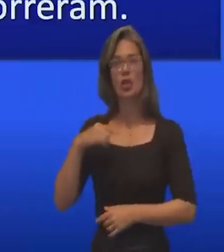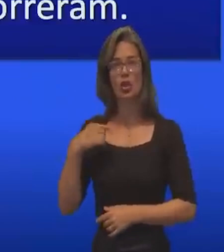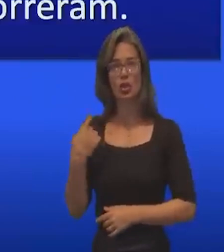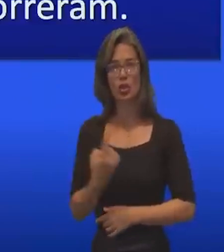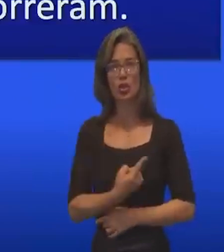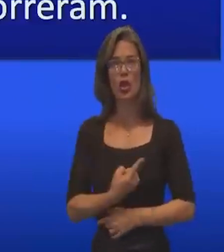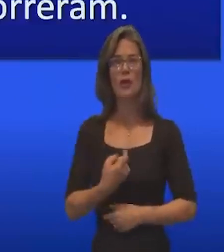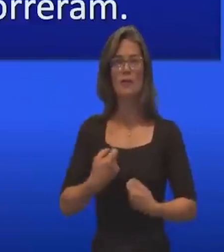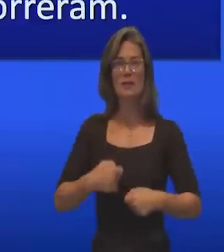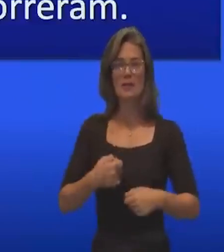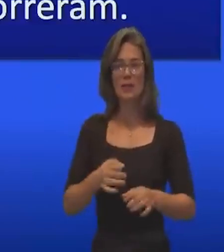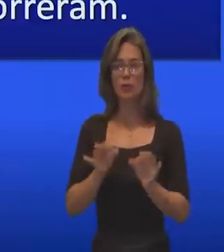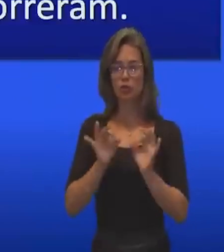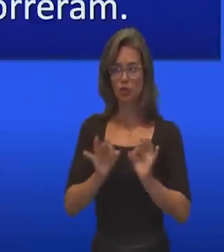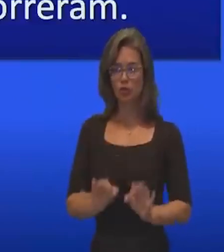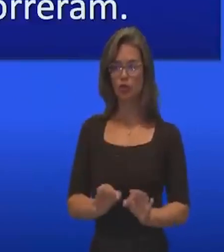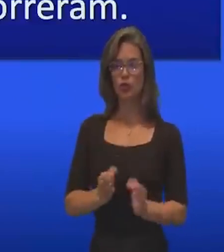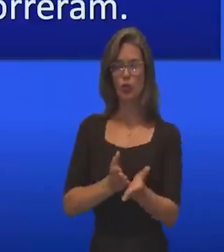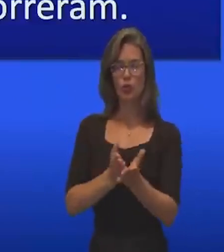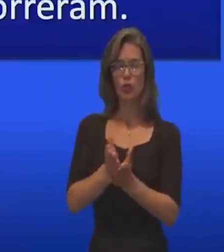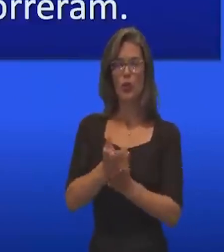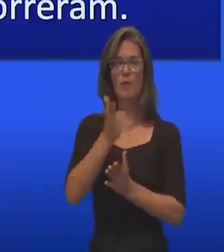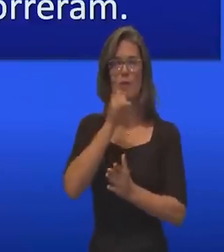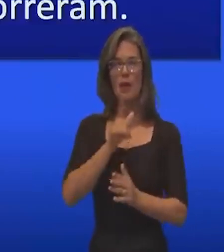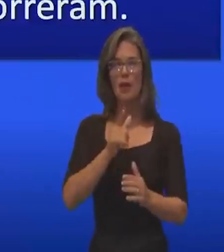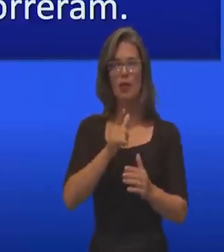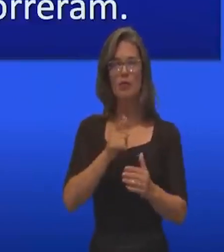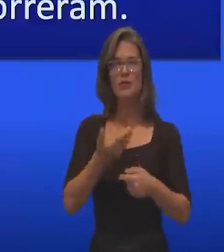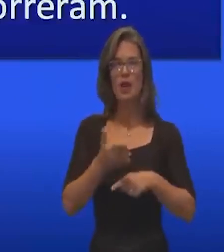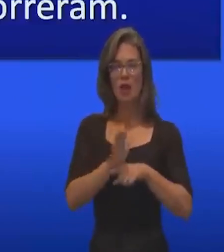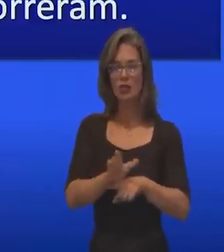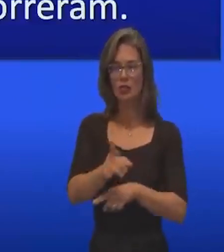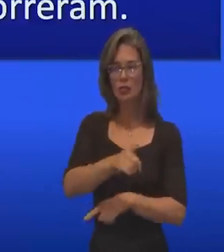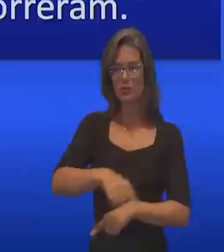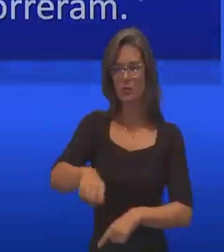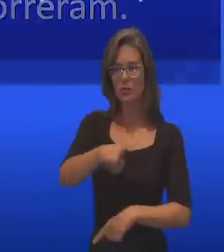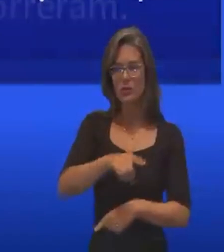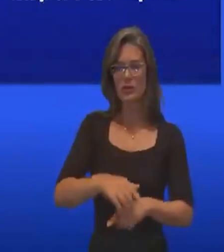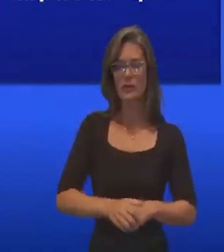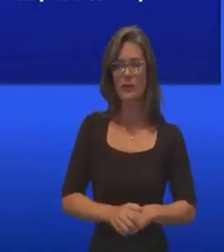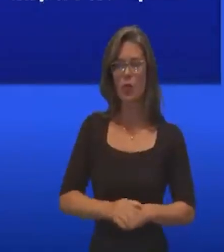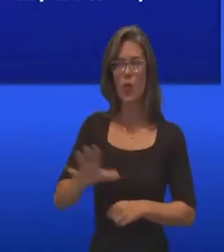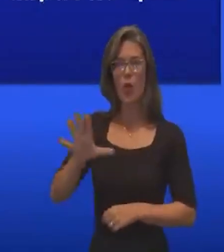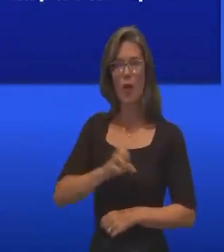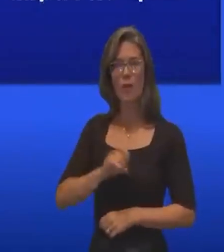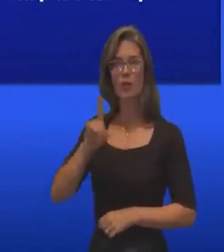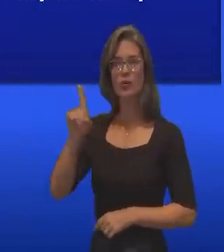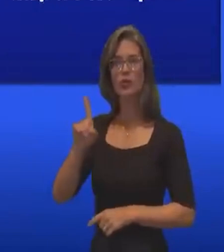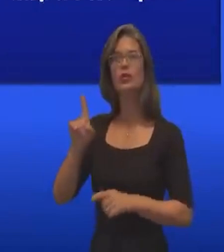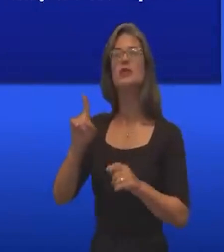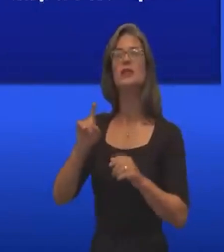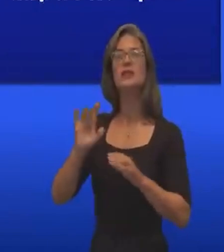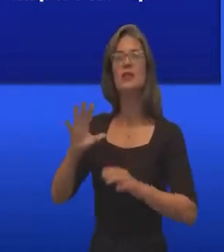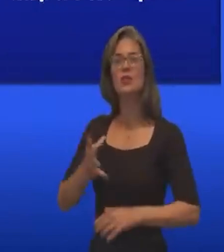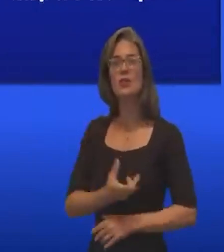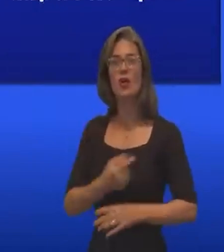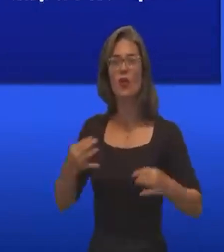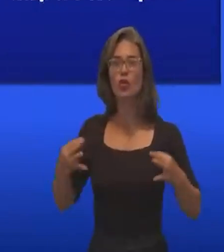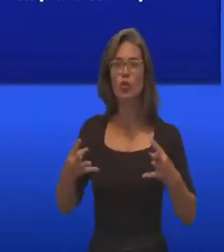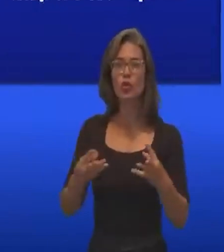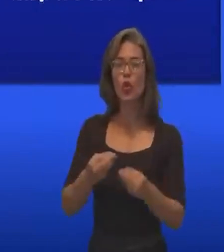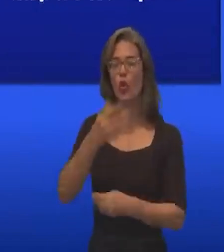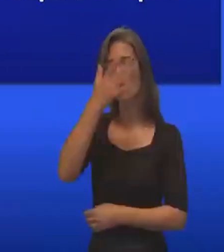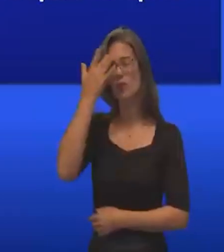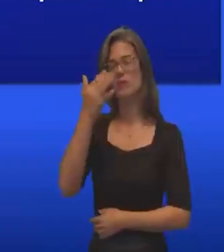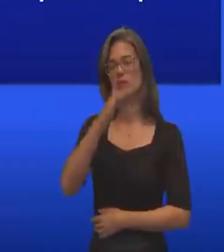julgamos assim: se um morreu por todos, logo todos morreram. E ele morreu por todos,